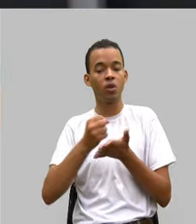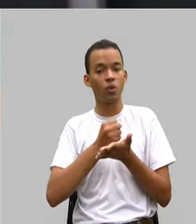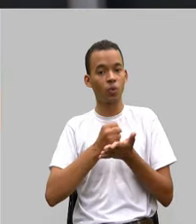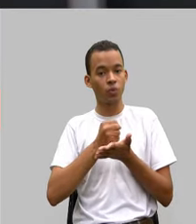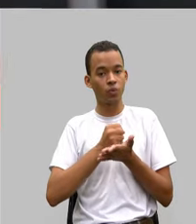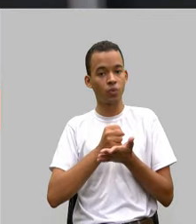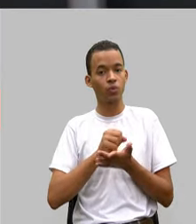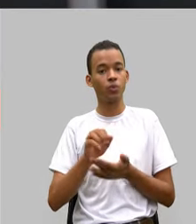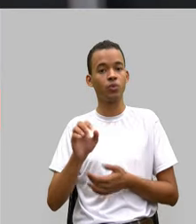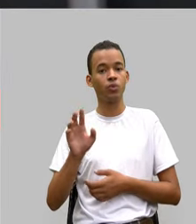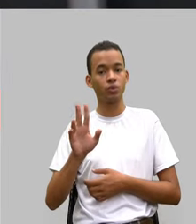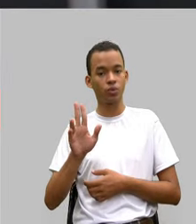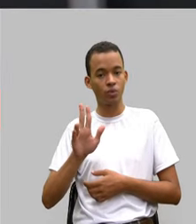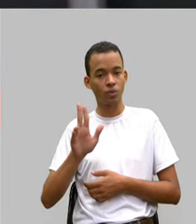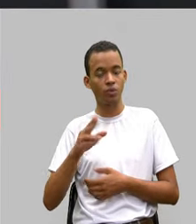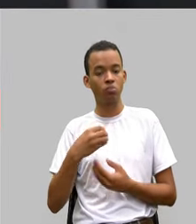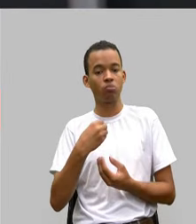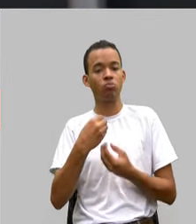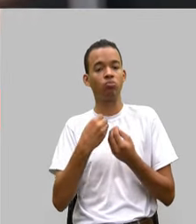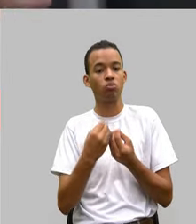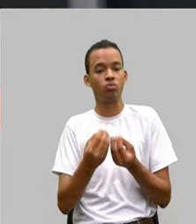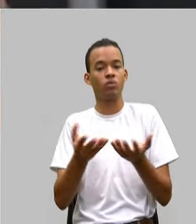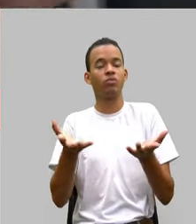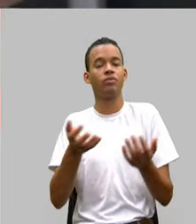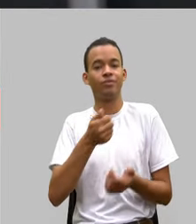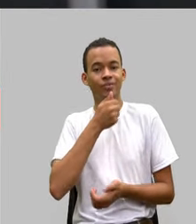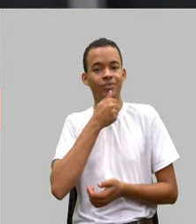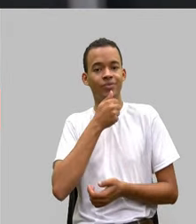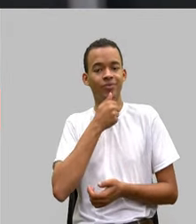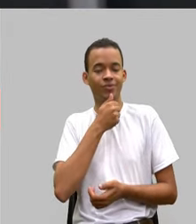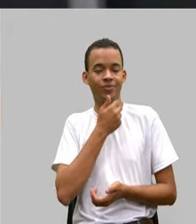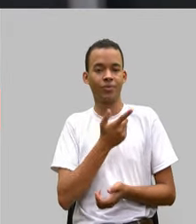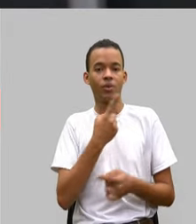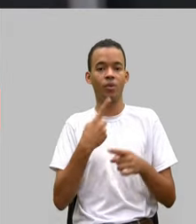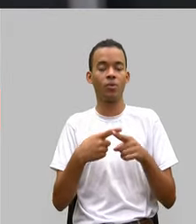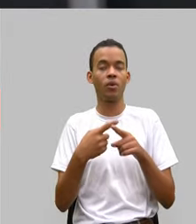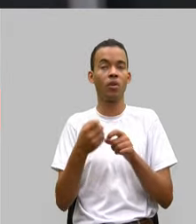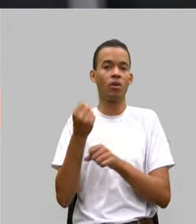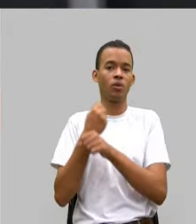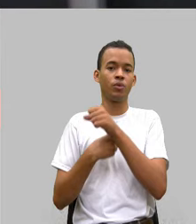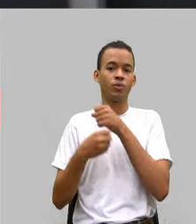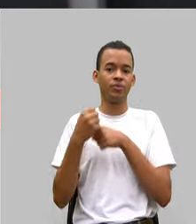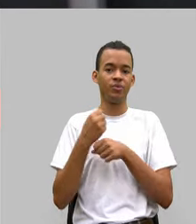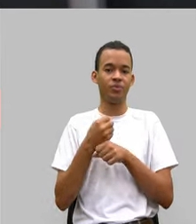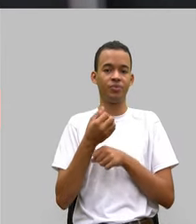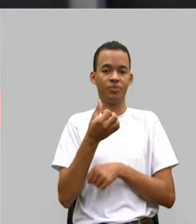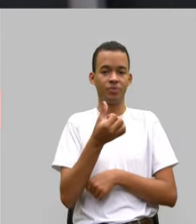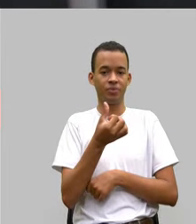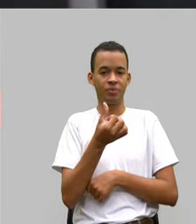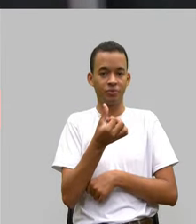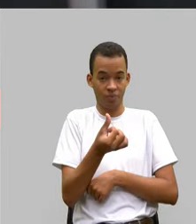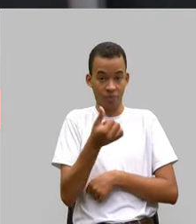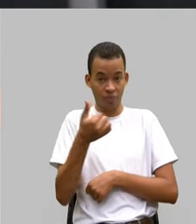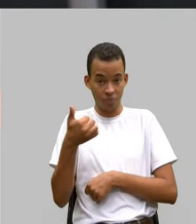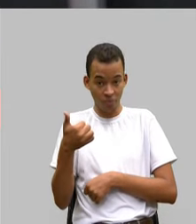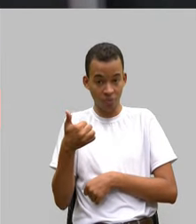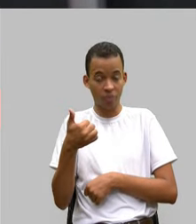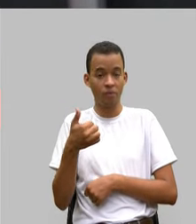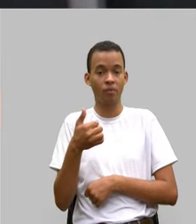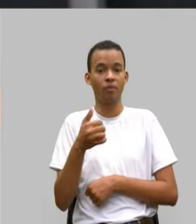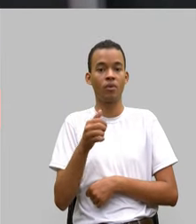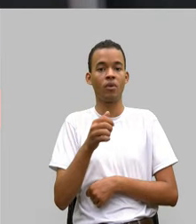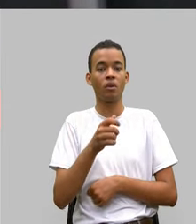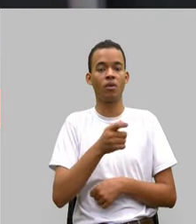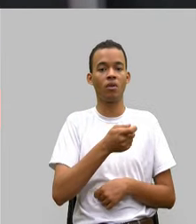quando eles fizeram uma divisão né entre drogas ilícitas ilícitas né a cannabis a maconha ela foi colocada no